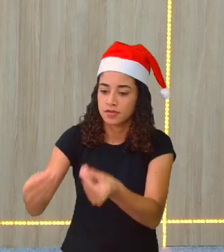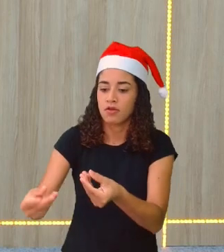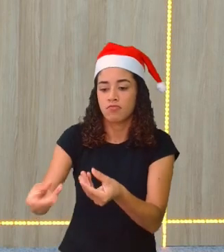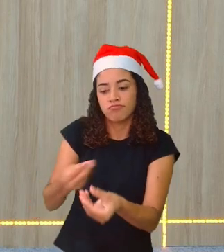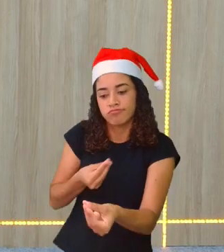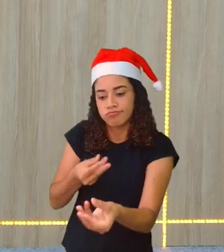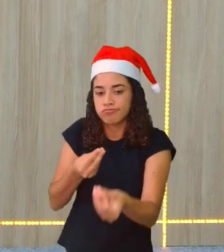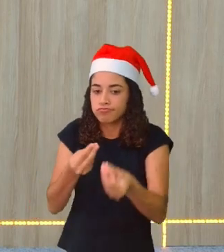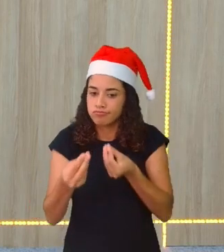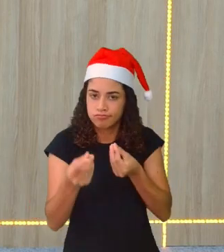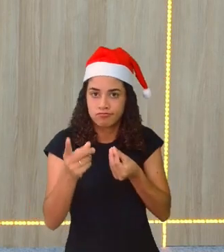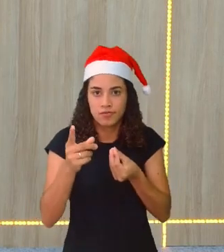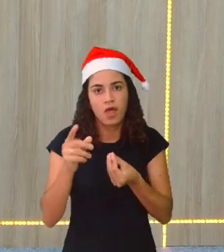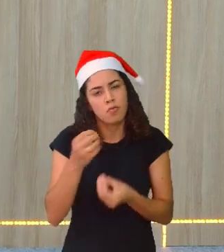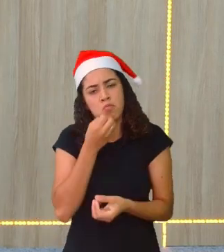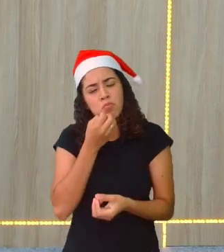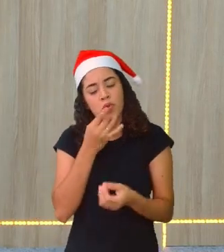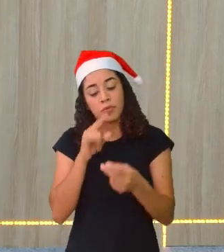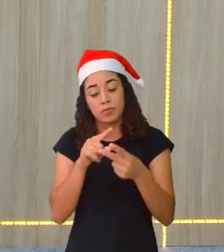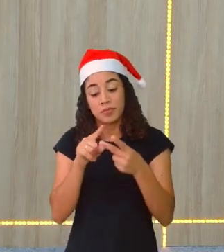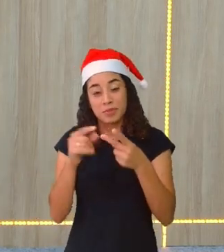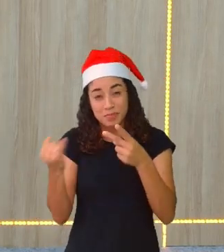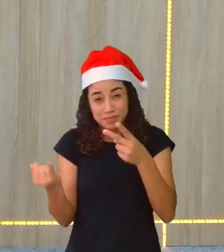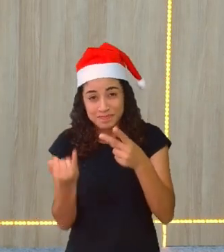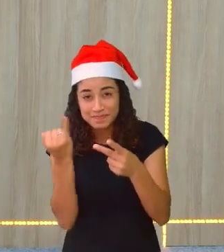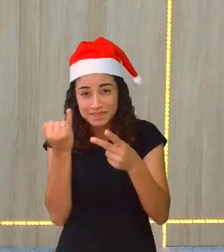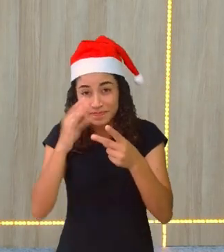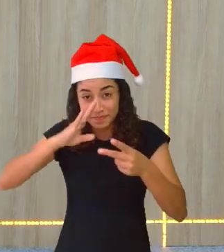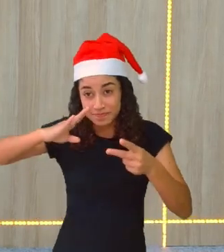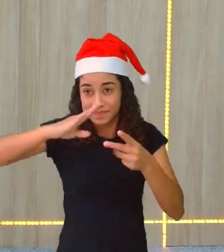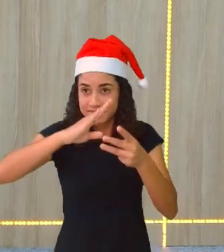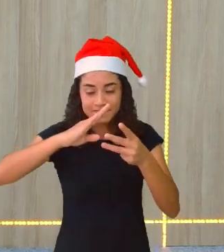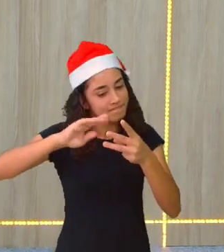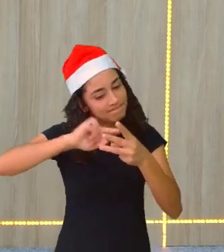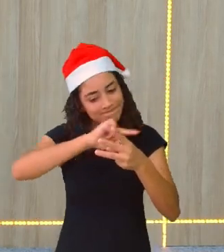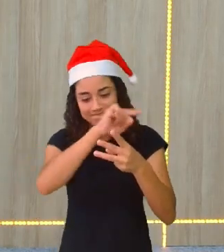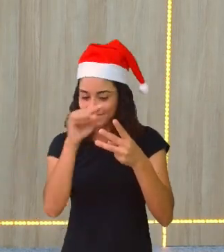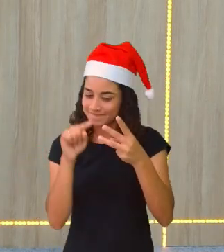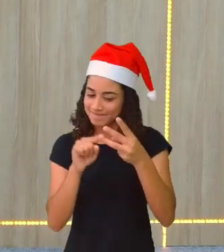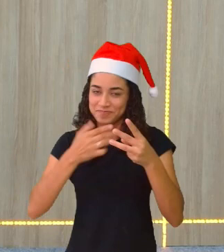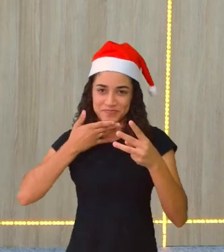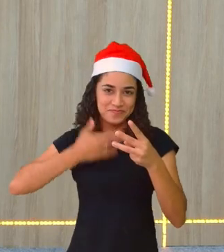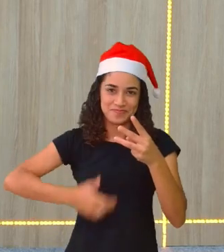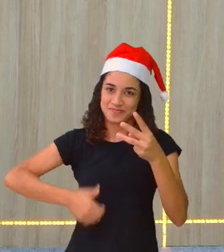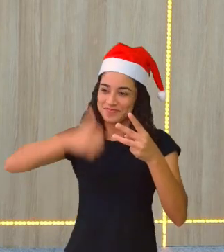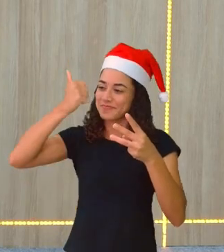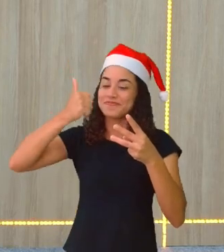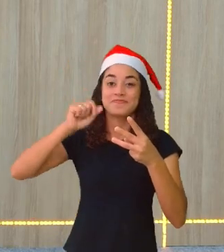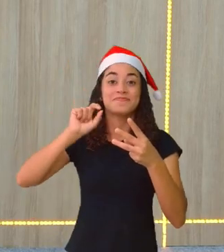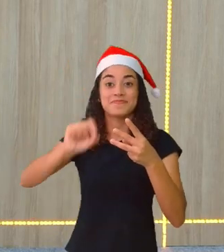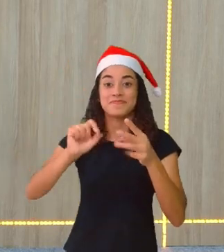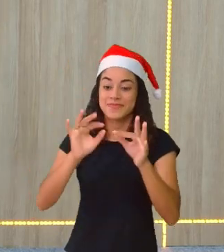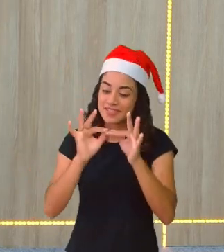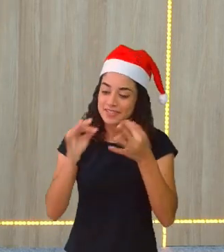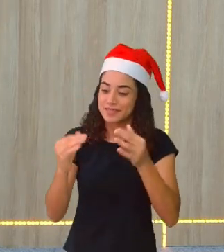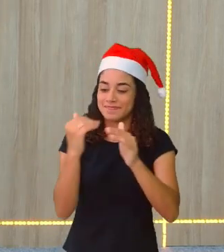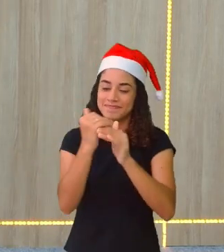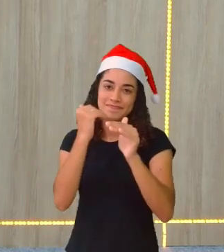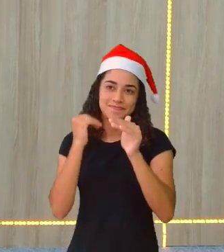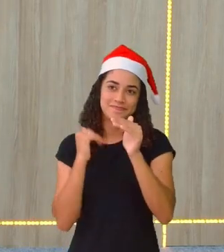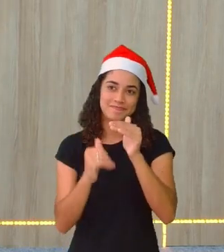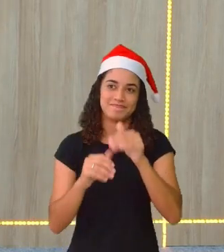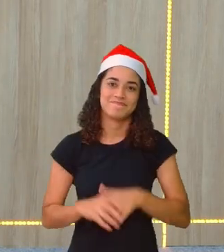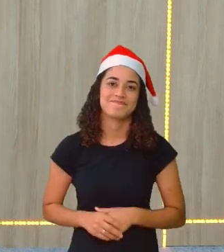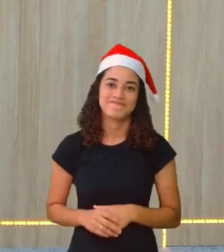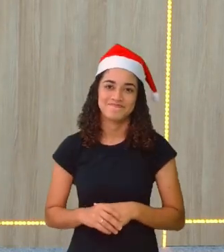Mas não são o principal. E lembrar que a simplicidade, ela é o foco da data.